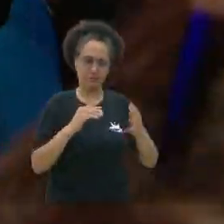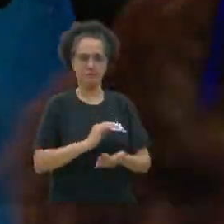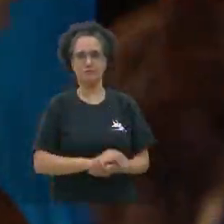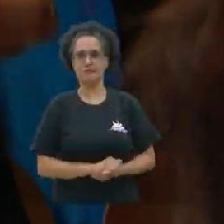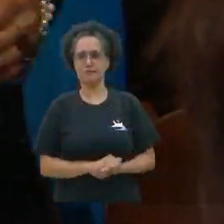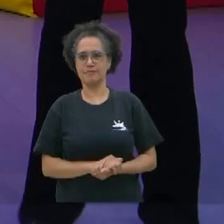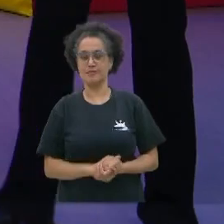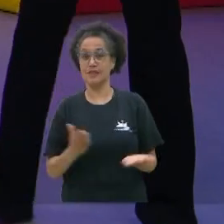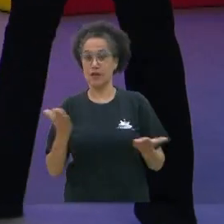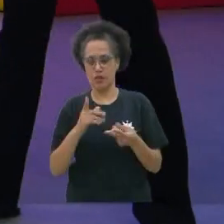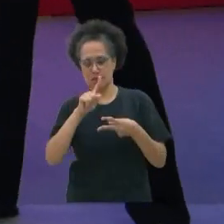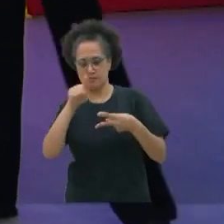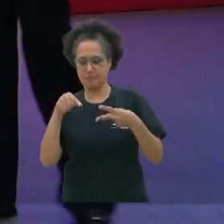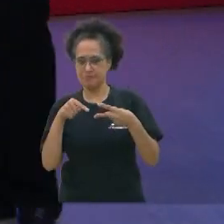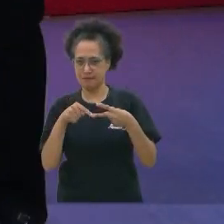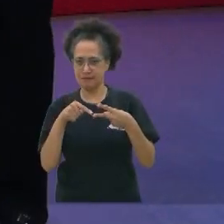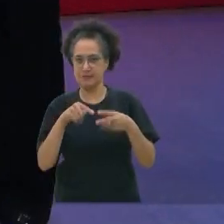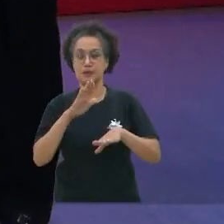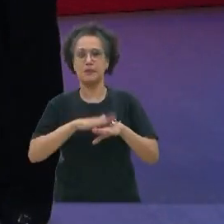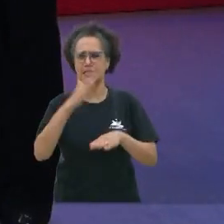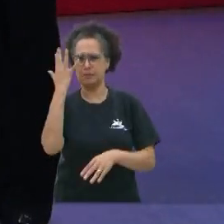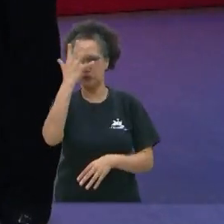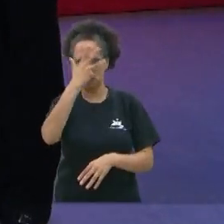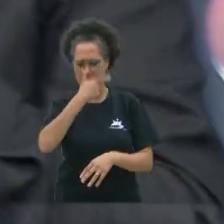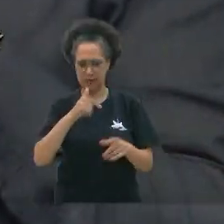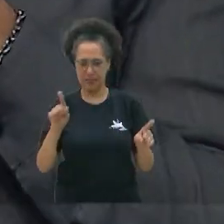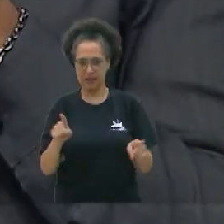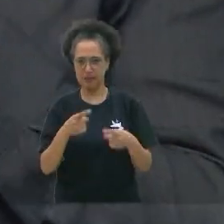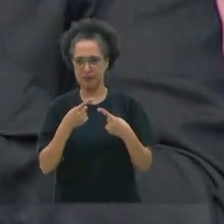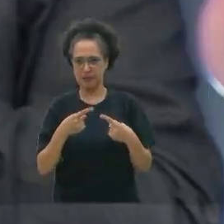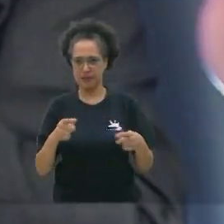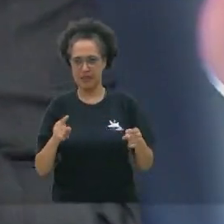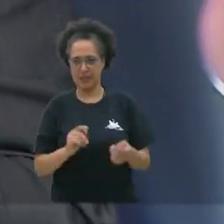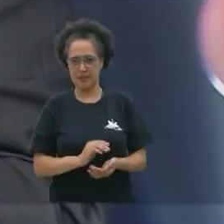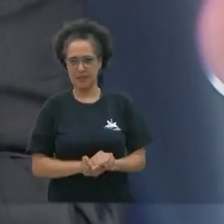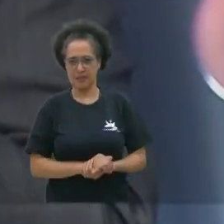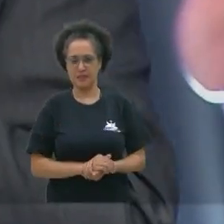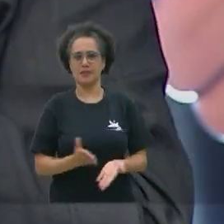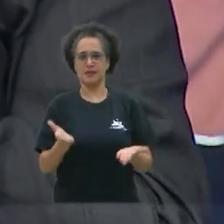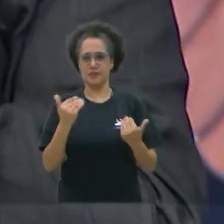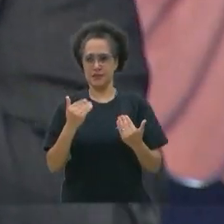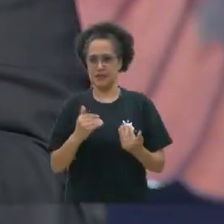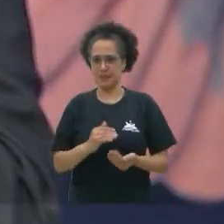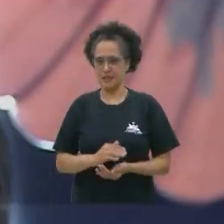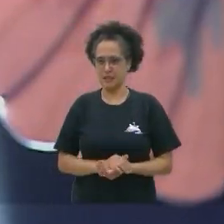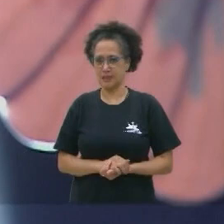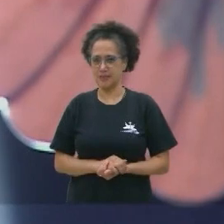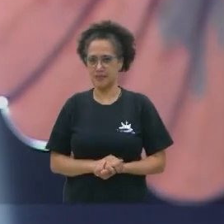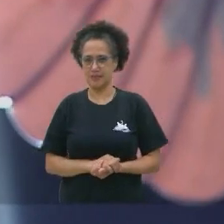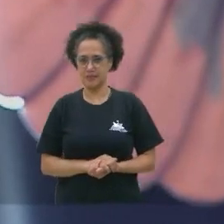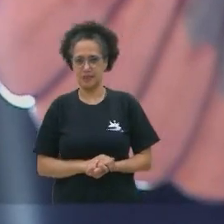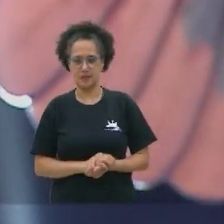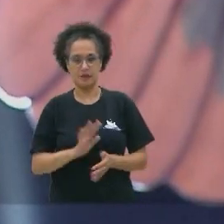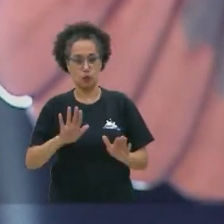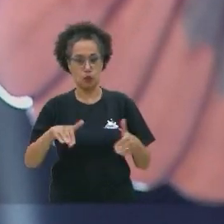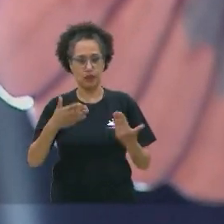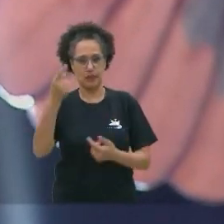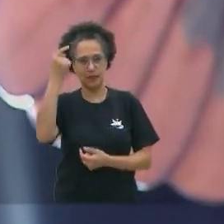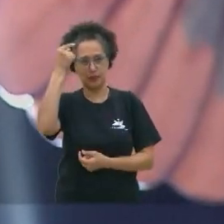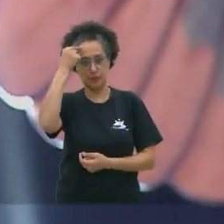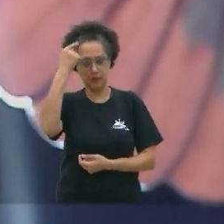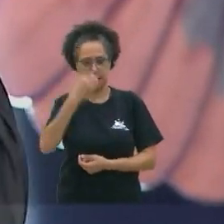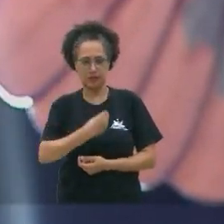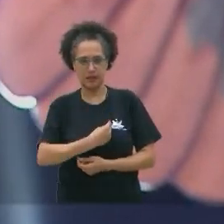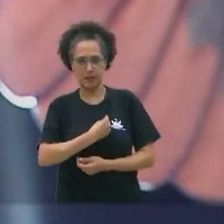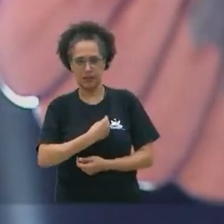Ótimo. Agora a segunda parte, que é a parte mais bonita da música. A gente vai cantar assim, ó. Repete comigo pra assim, ó. Quando penso que na